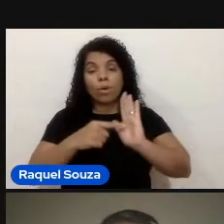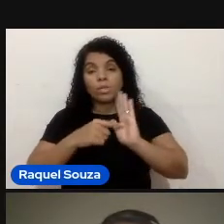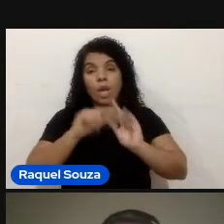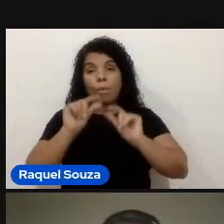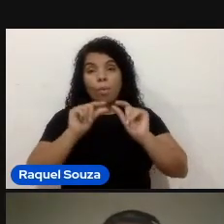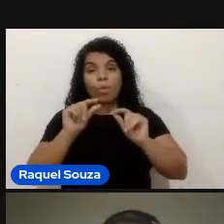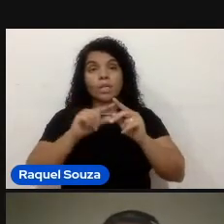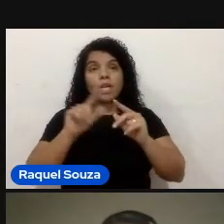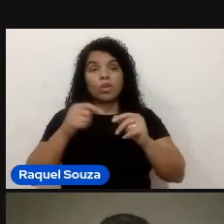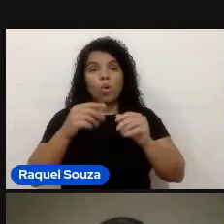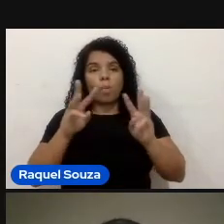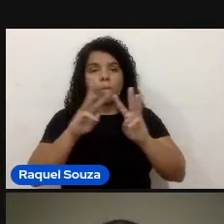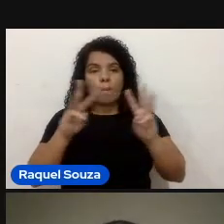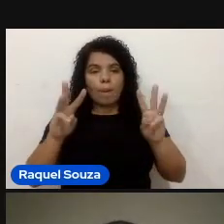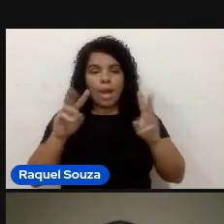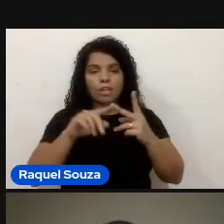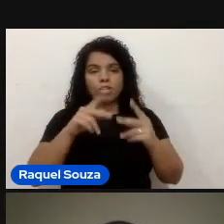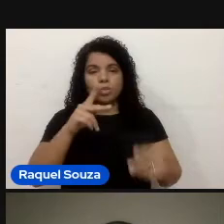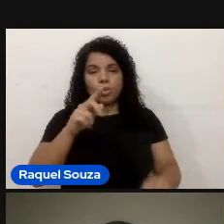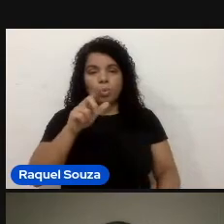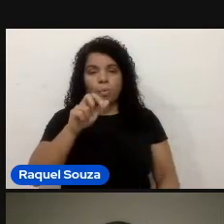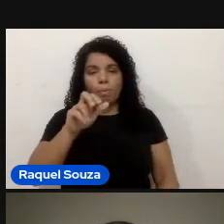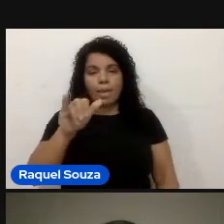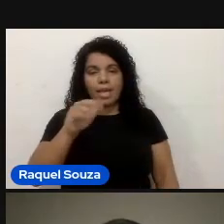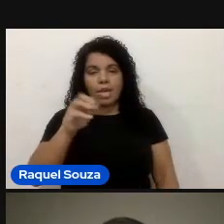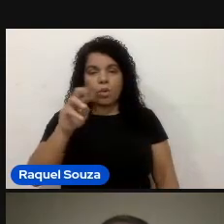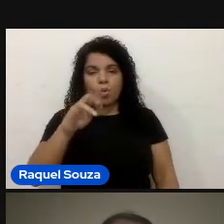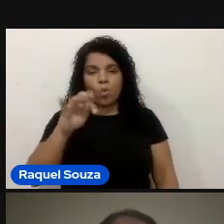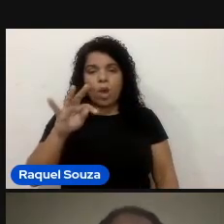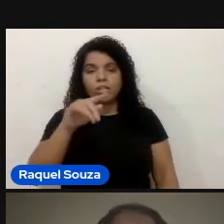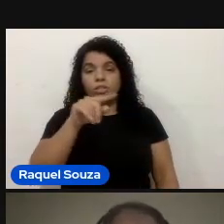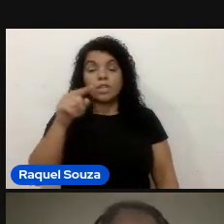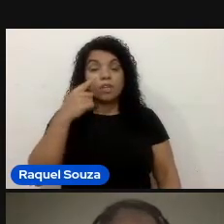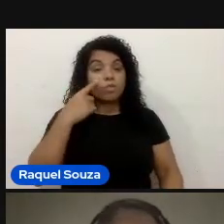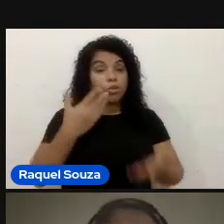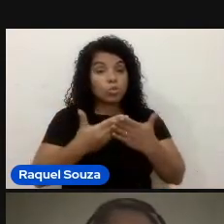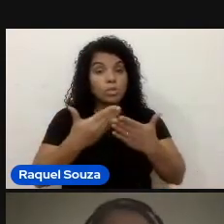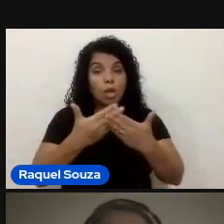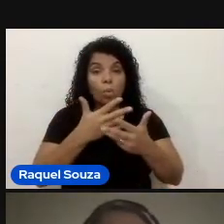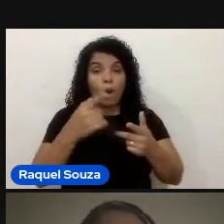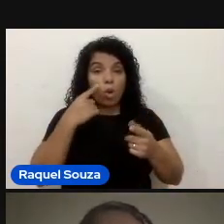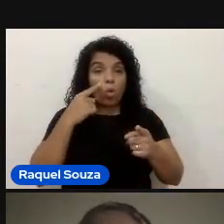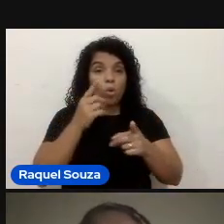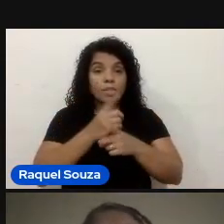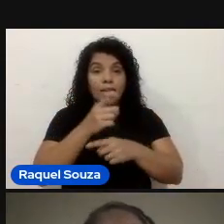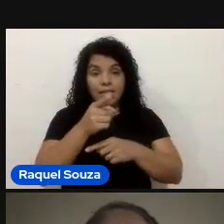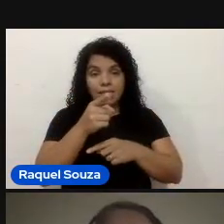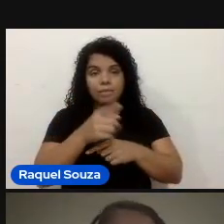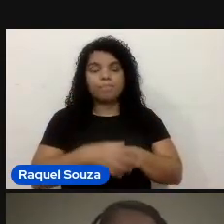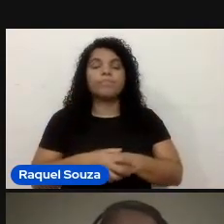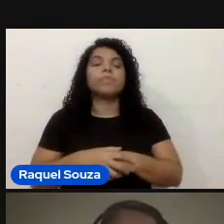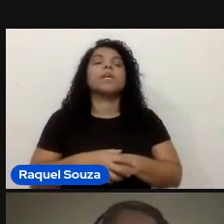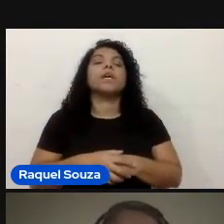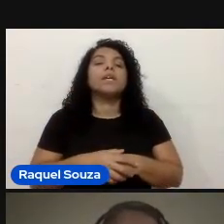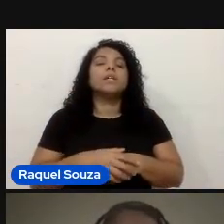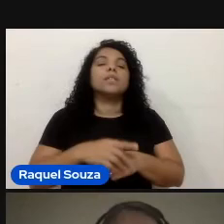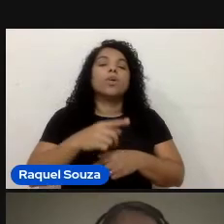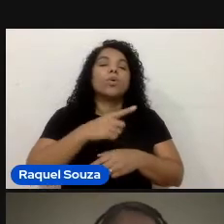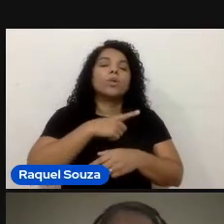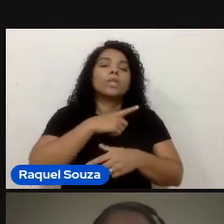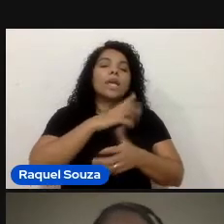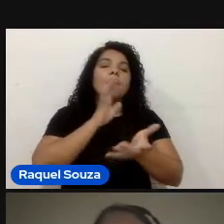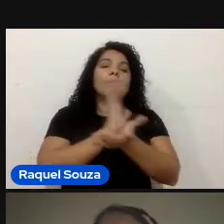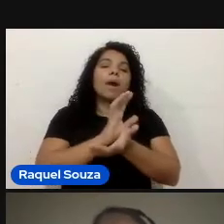do Playwright para vocês se acharem, né, quando forem estudar alguma coisa. Então, o Playwright aqui, basicamente, você tem a parte de docs,